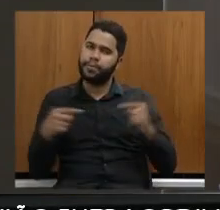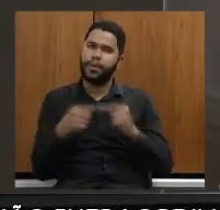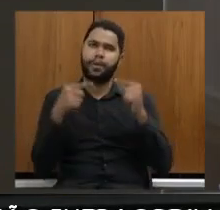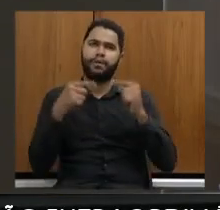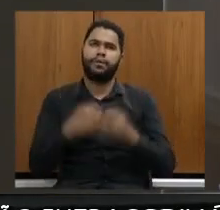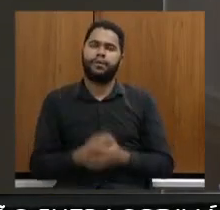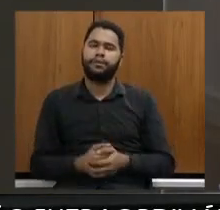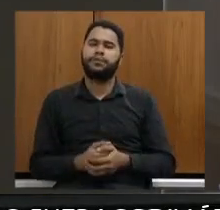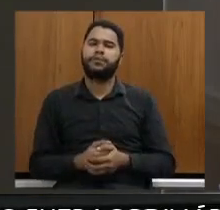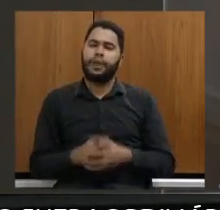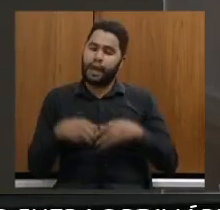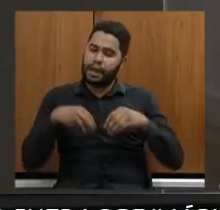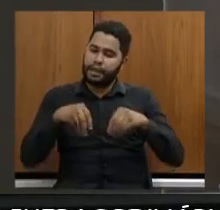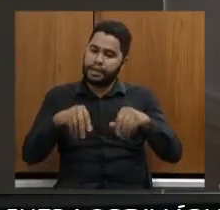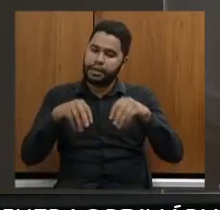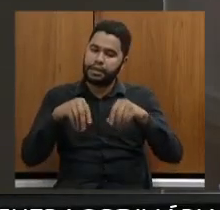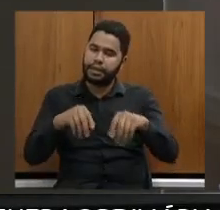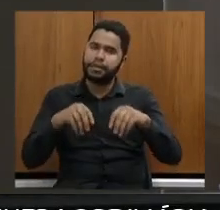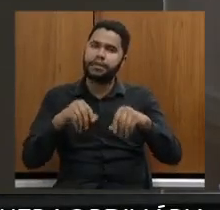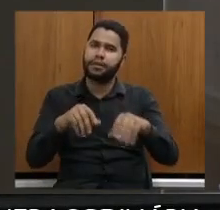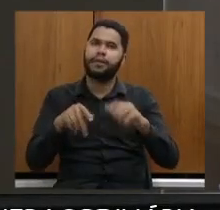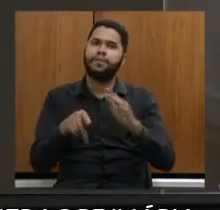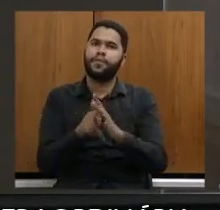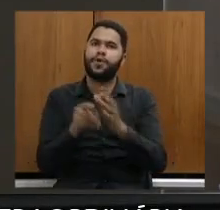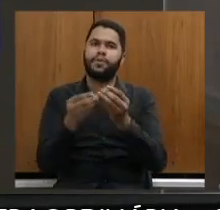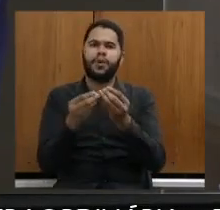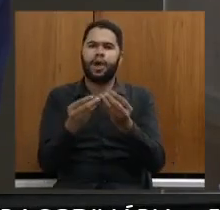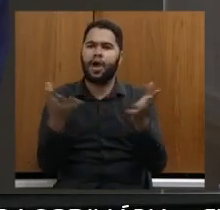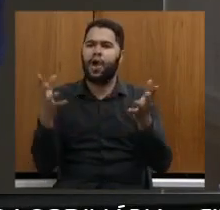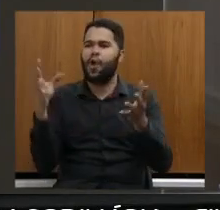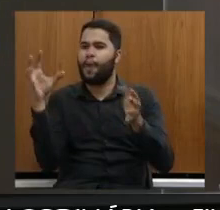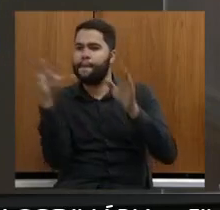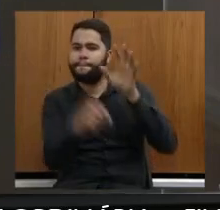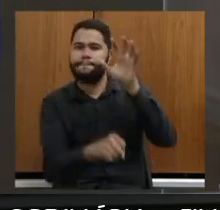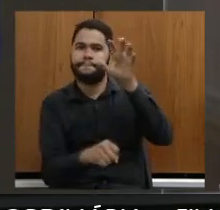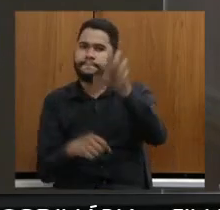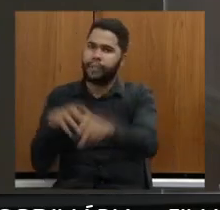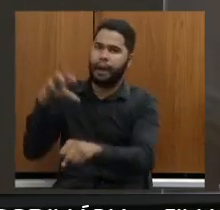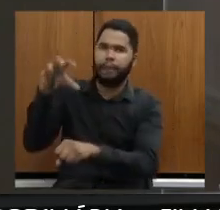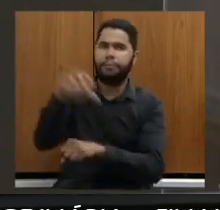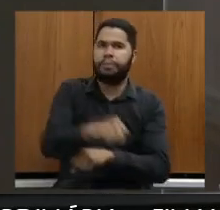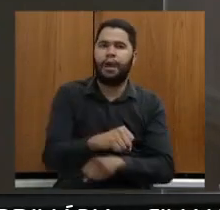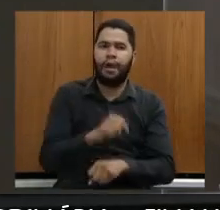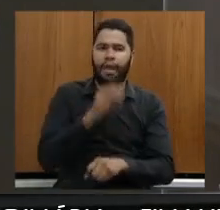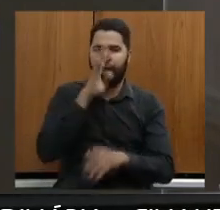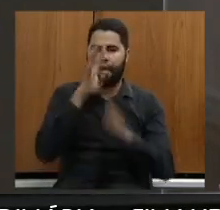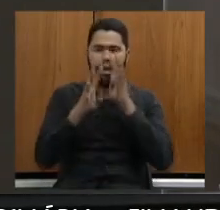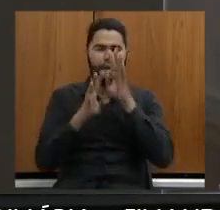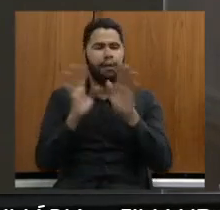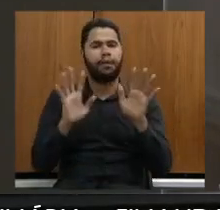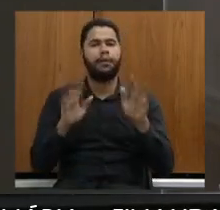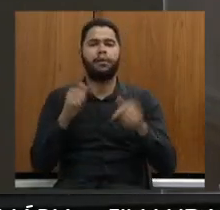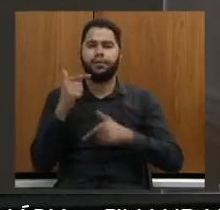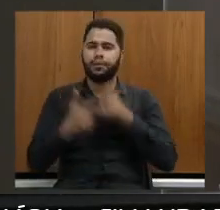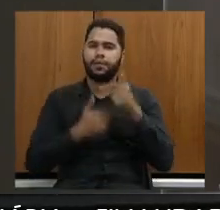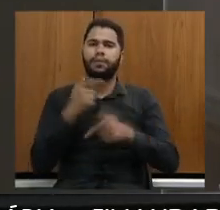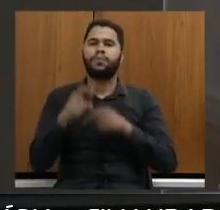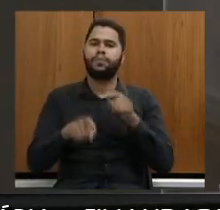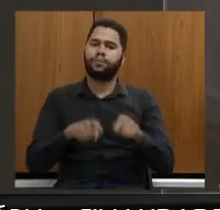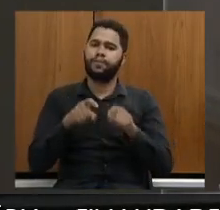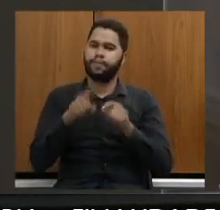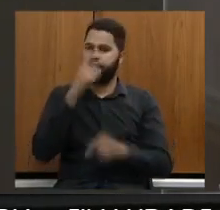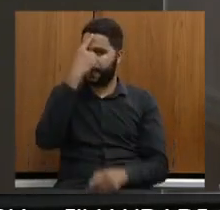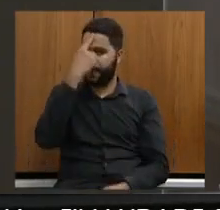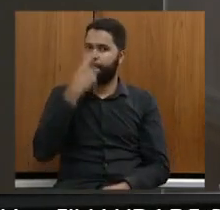anunciou conta da terra colocar a terra disposição de Ginger mas desde que seja trabalhador do campo tempo